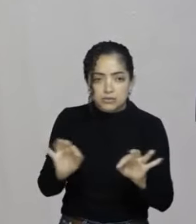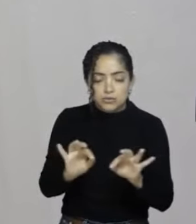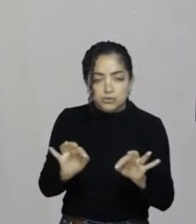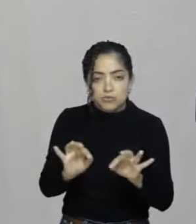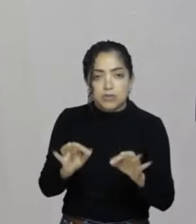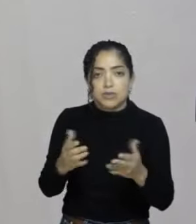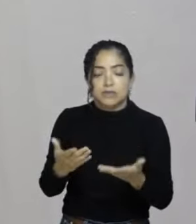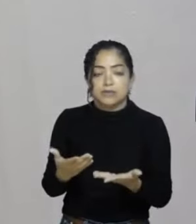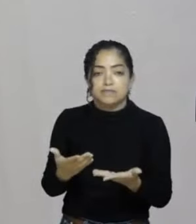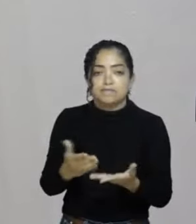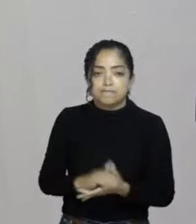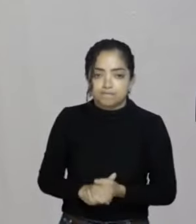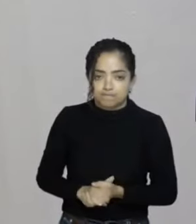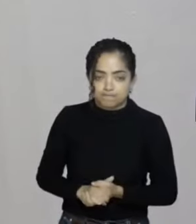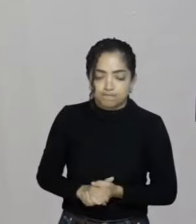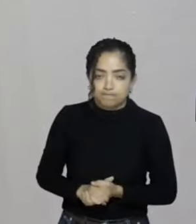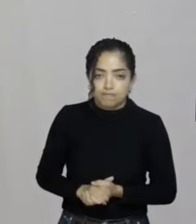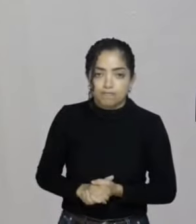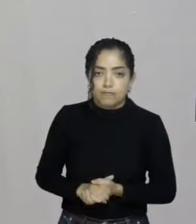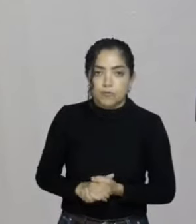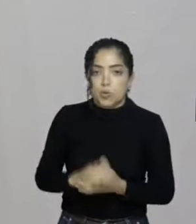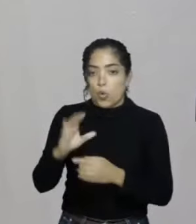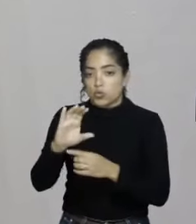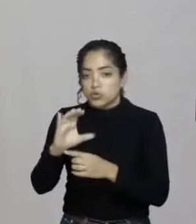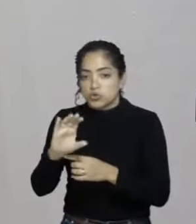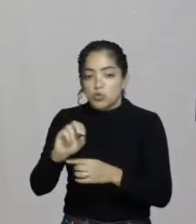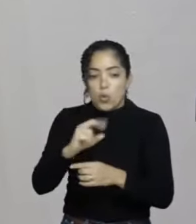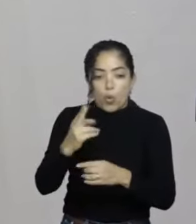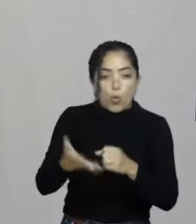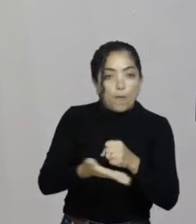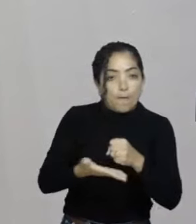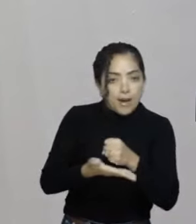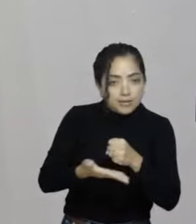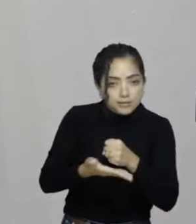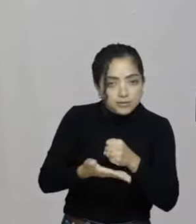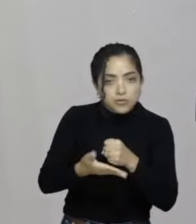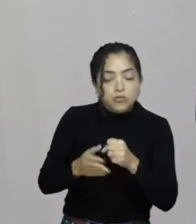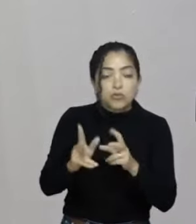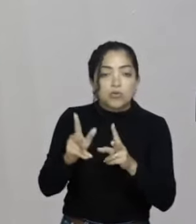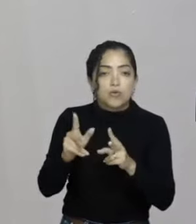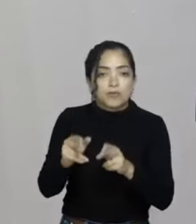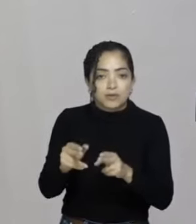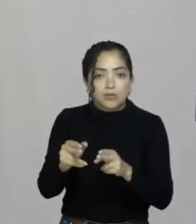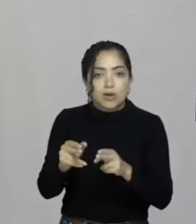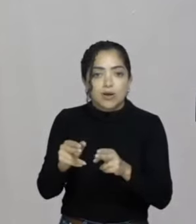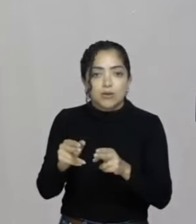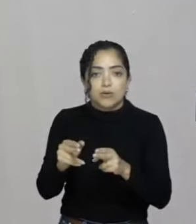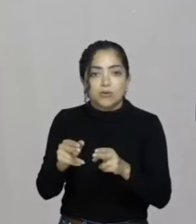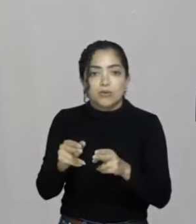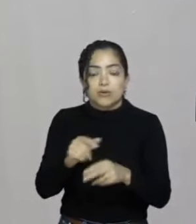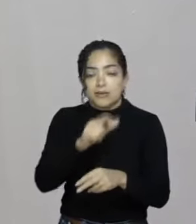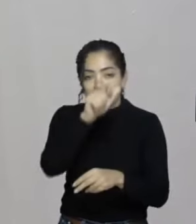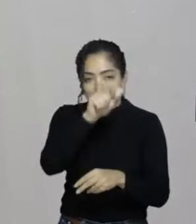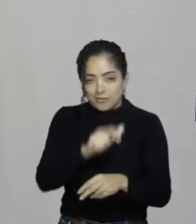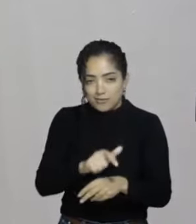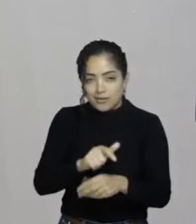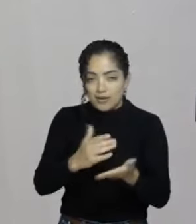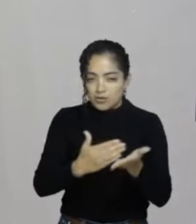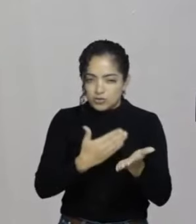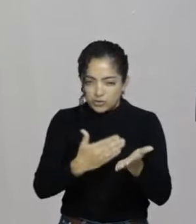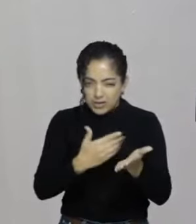de fundamento científico ou Básico como foi aquela questão lá daquela suposta jornalista que falou que